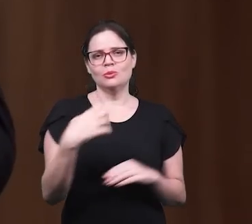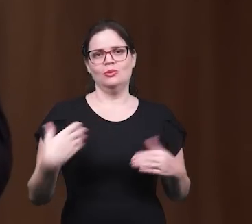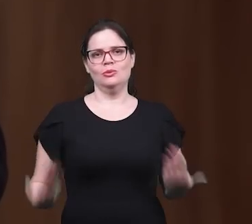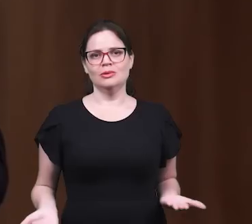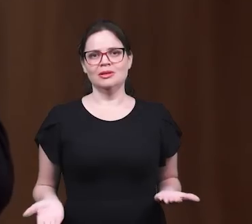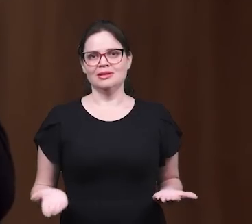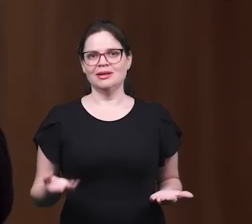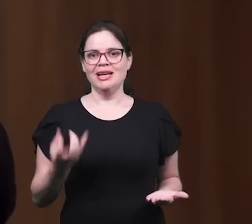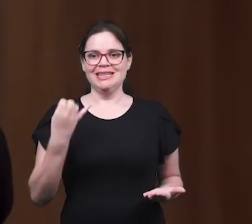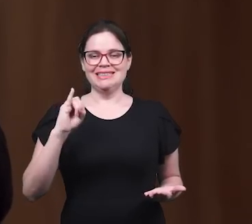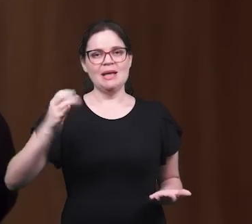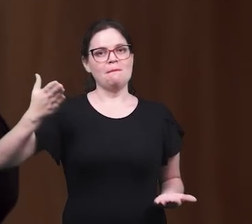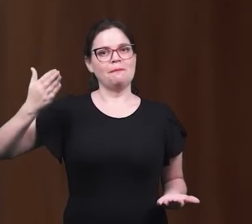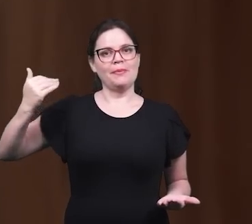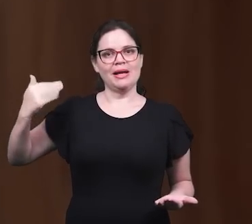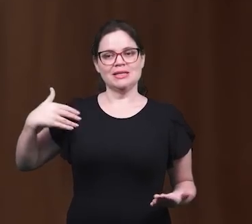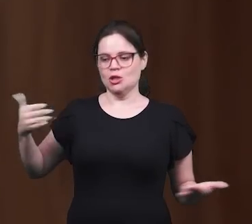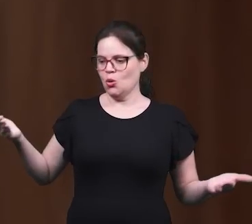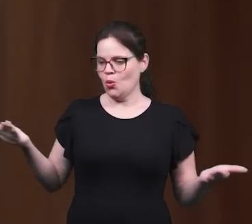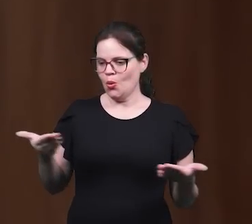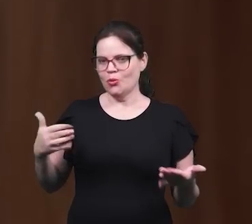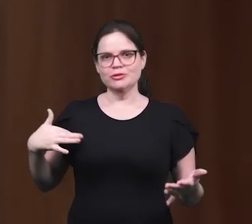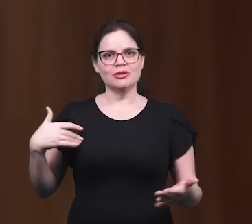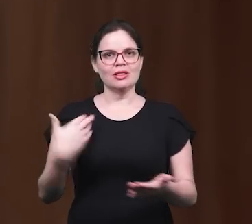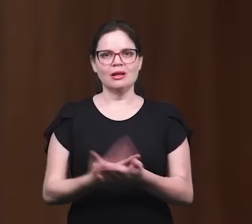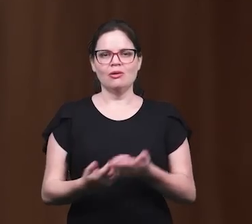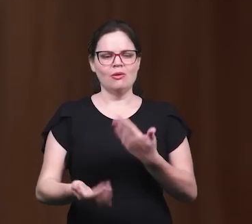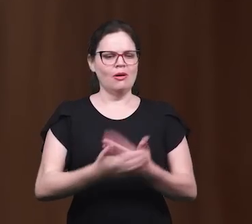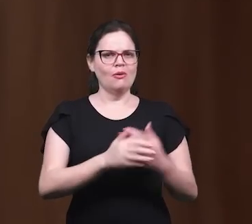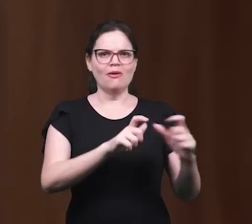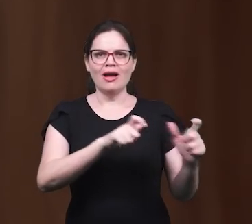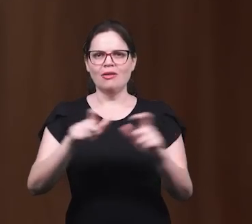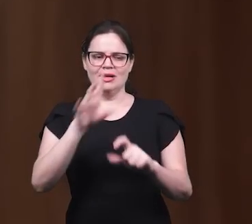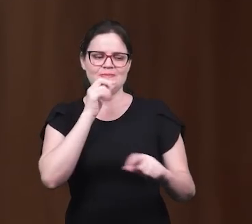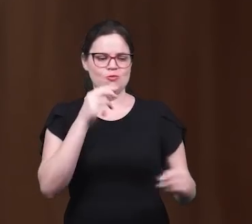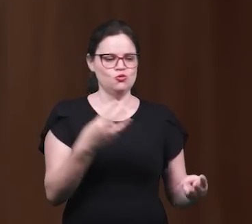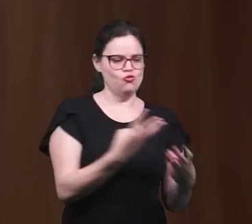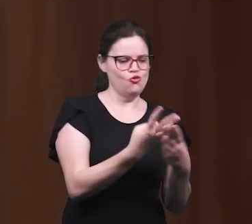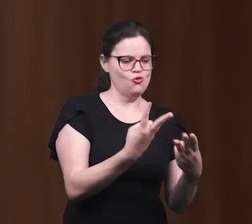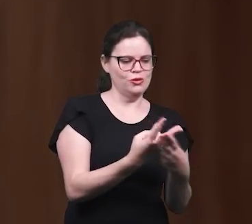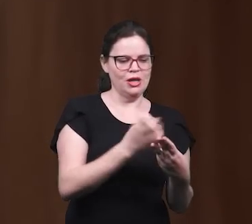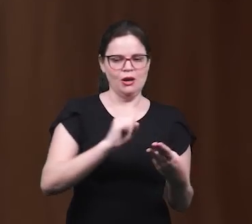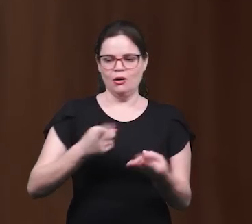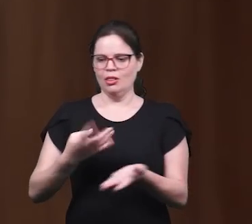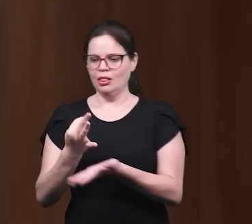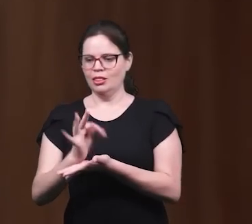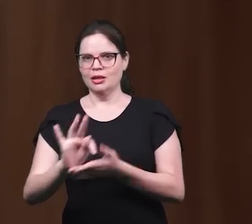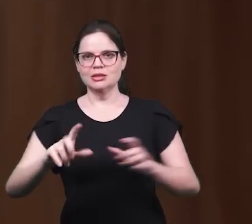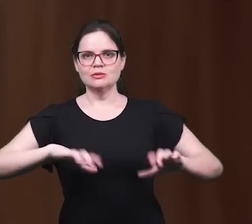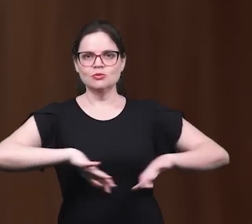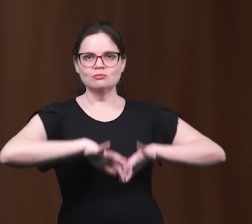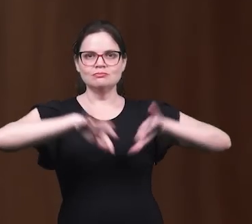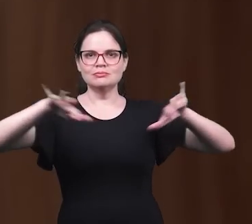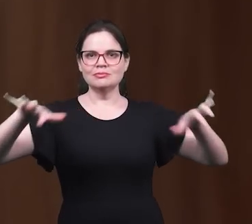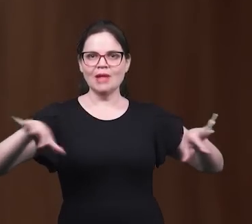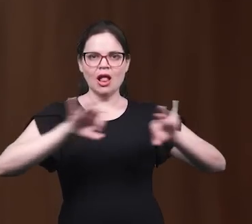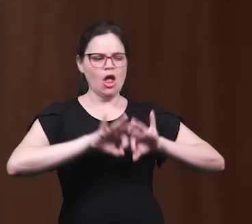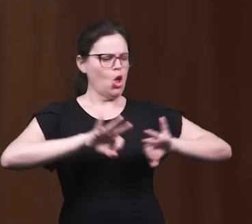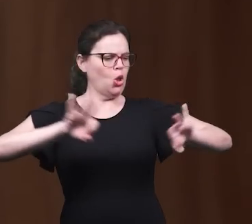Portanto, independente da localização geográfica, o evangelho eterno é vivido